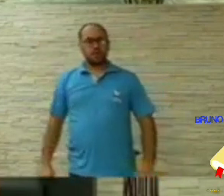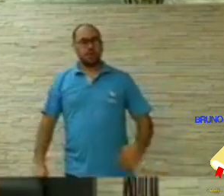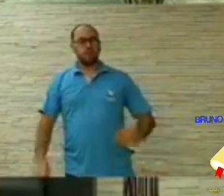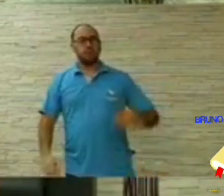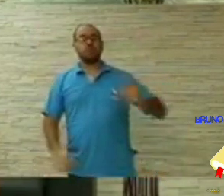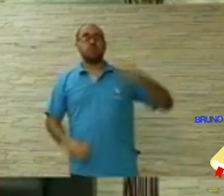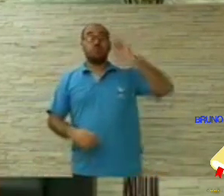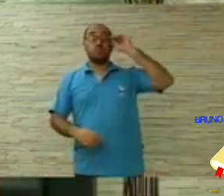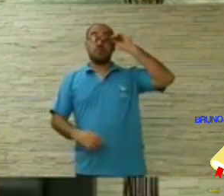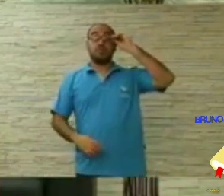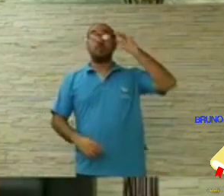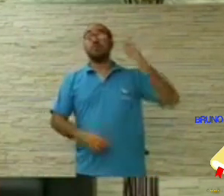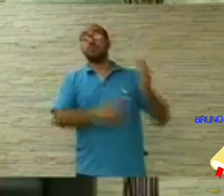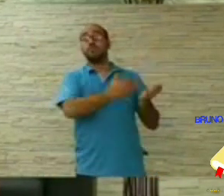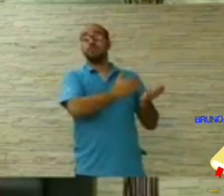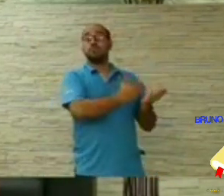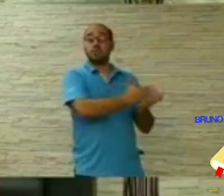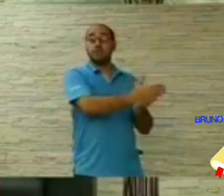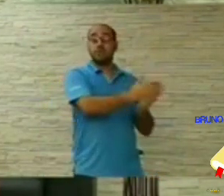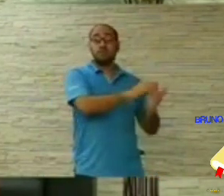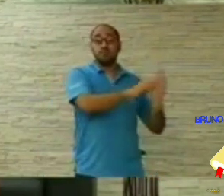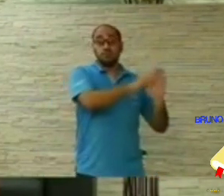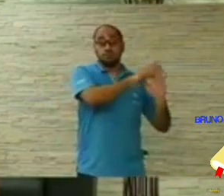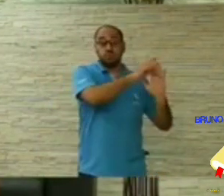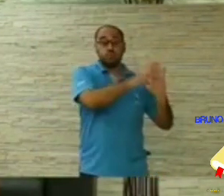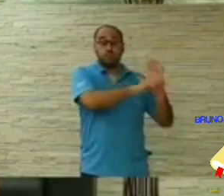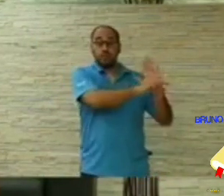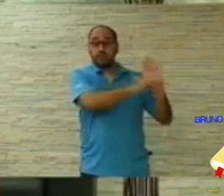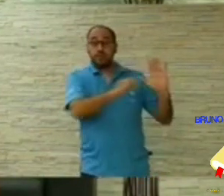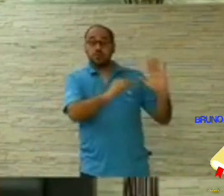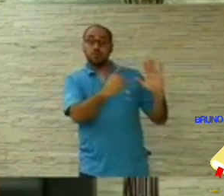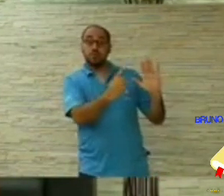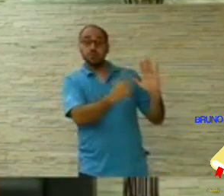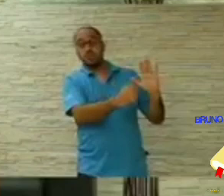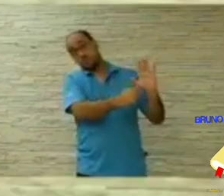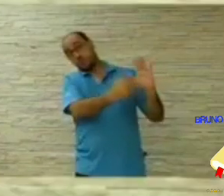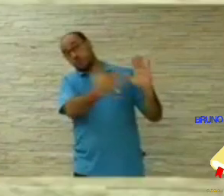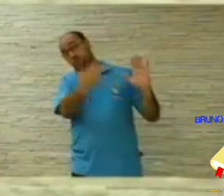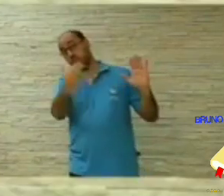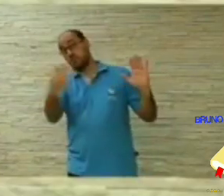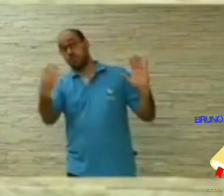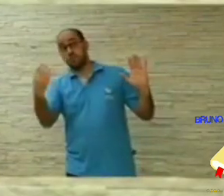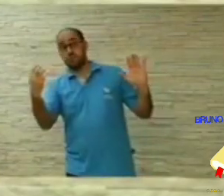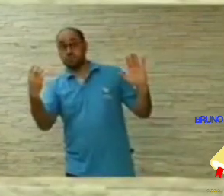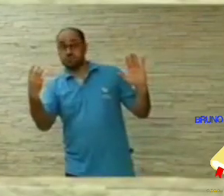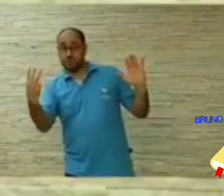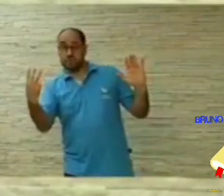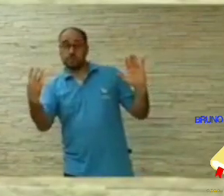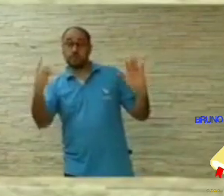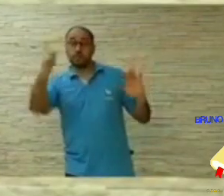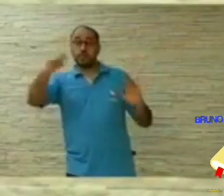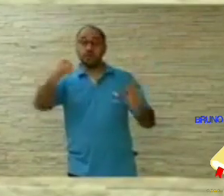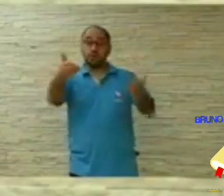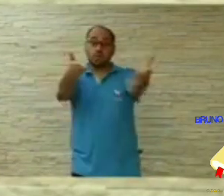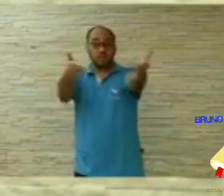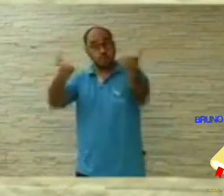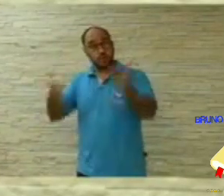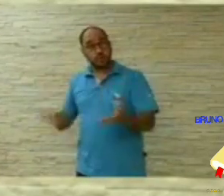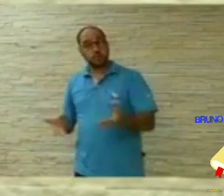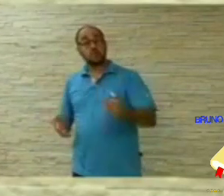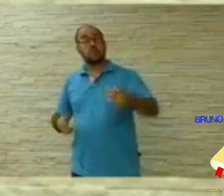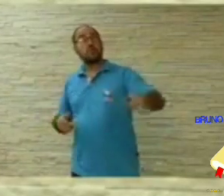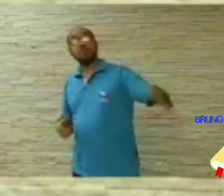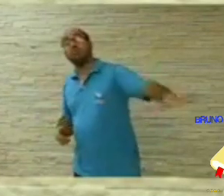ao verso 3, era um convite para a adoração. Você deveria louvar, o ser